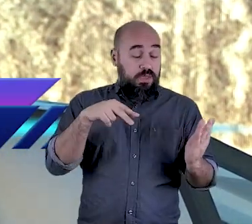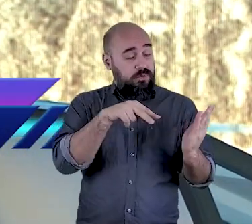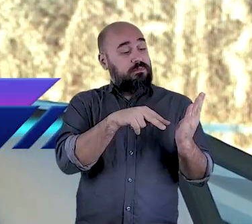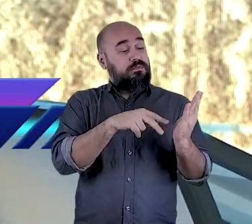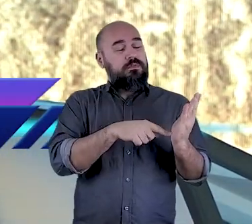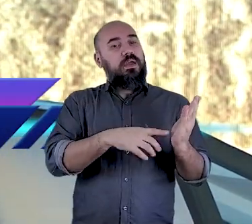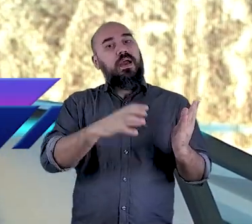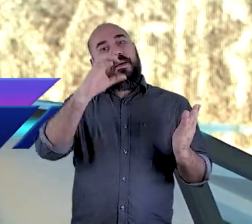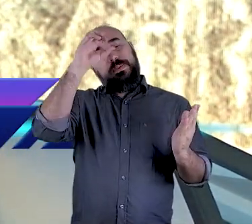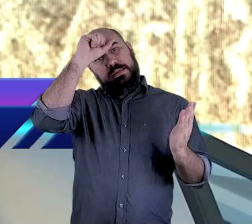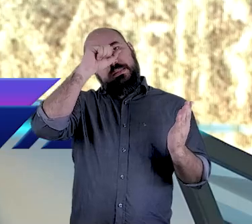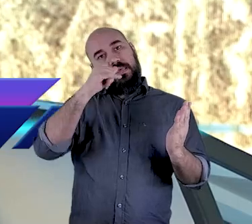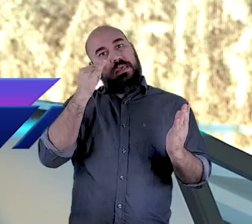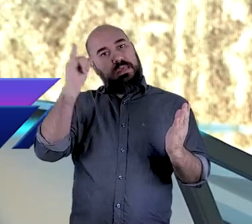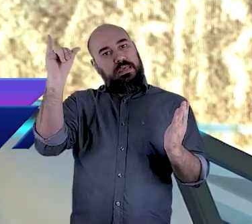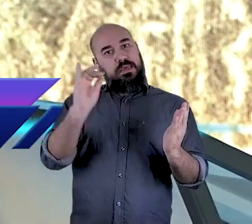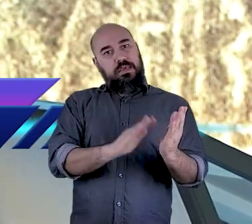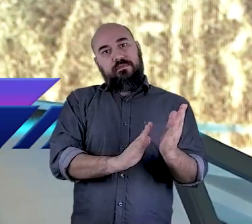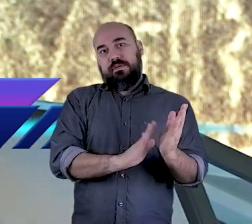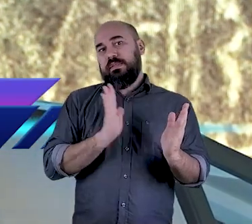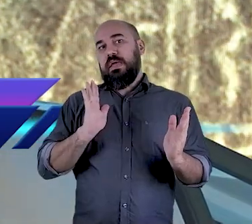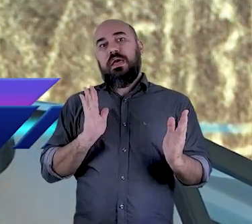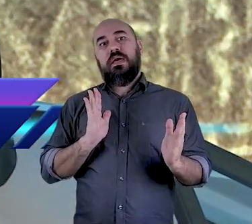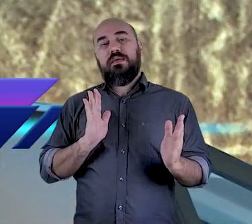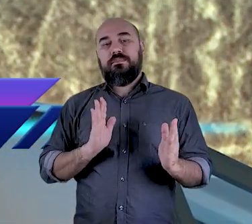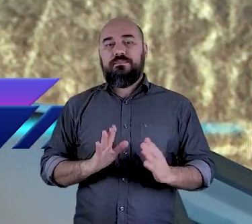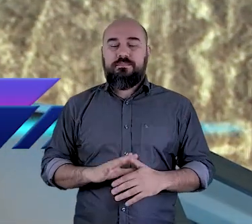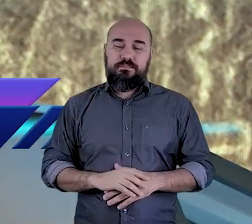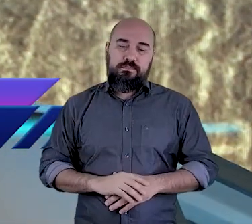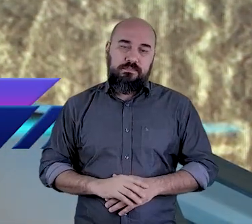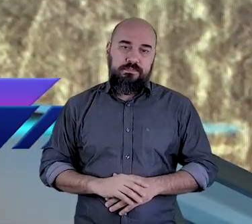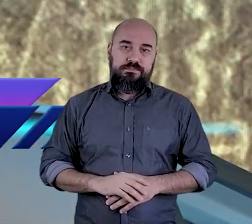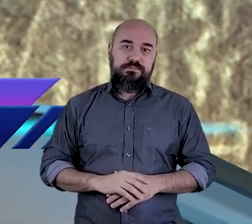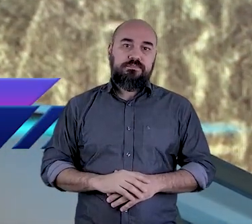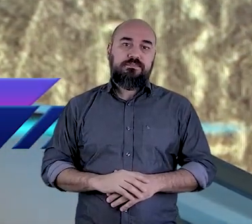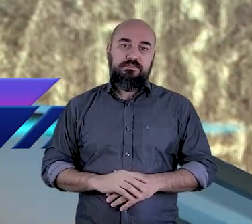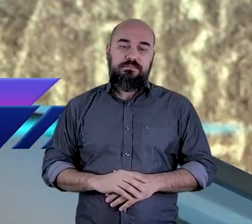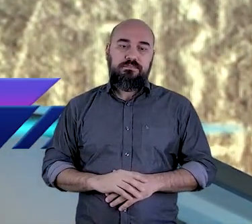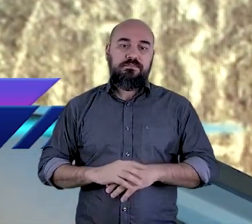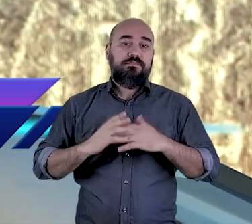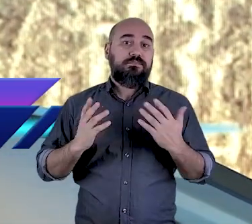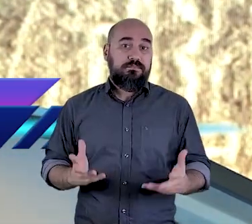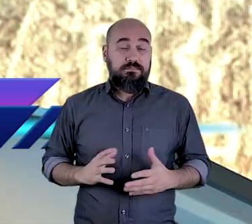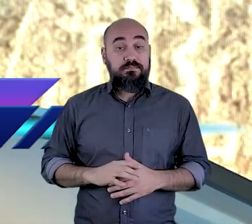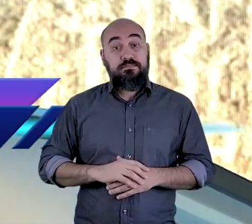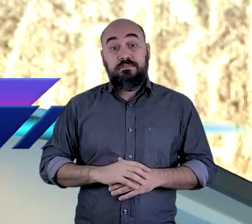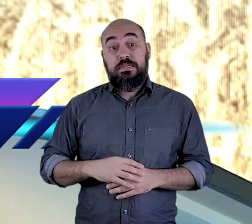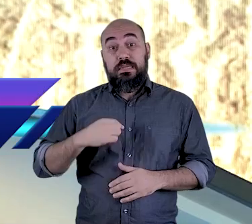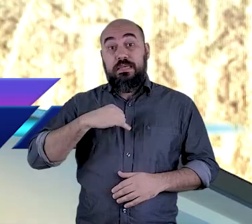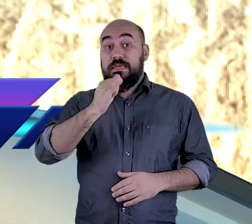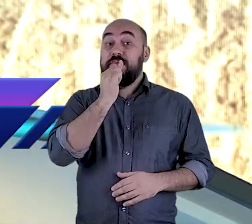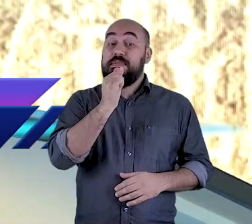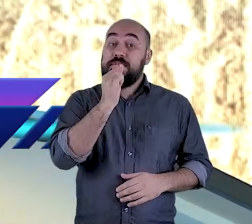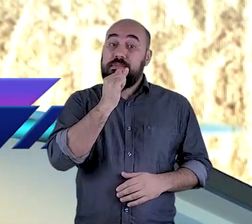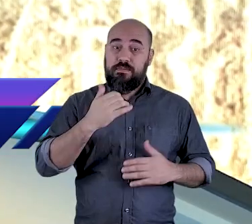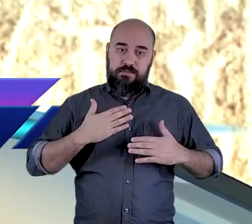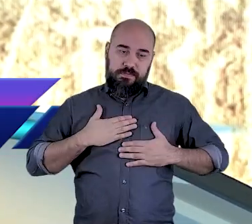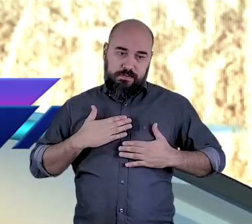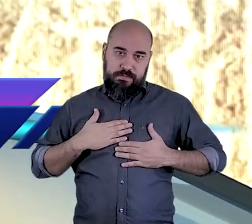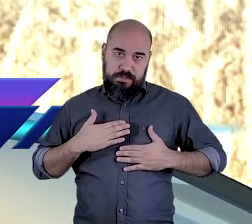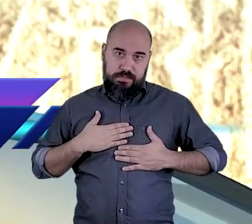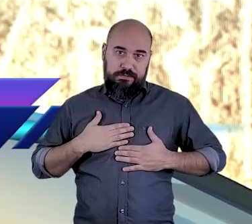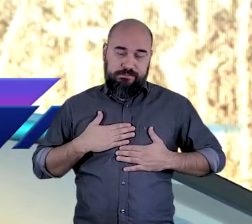o sofrimento o desapontamento está aqui como um exemplo para mim e para